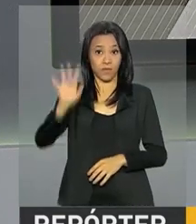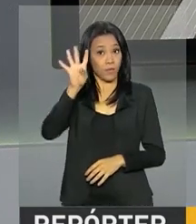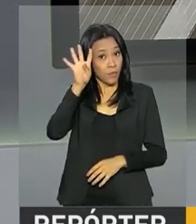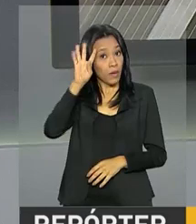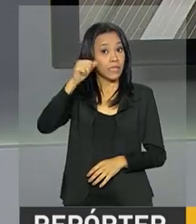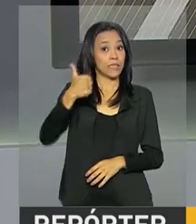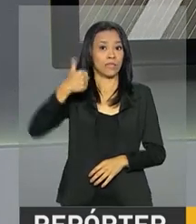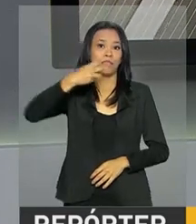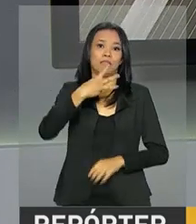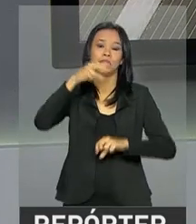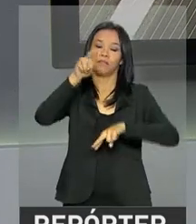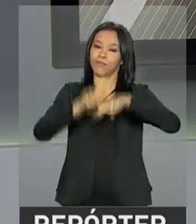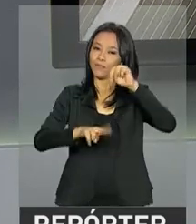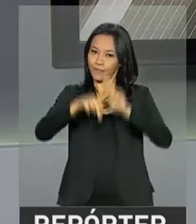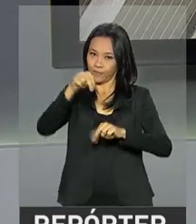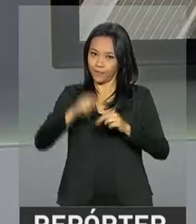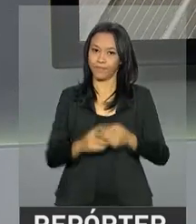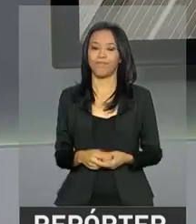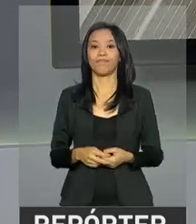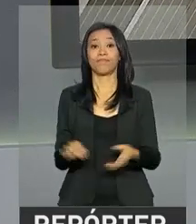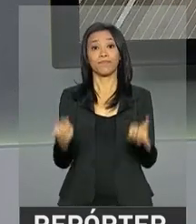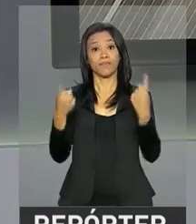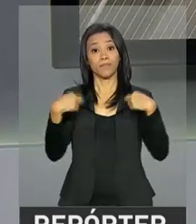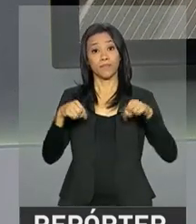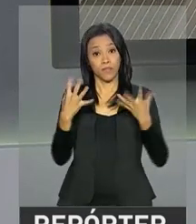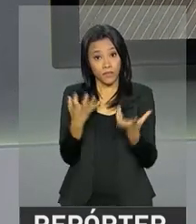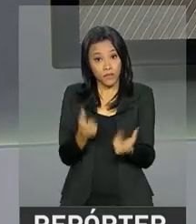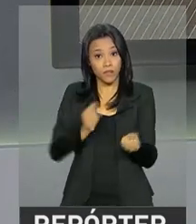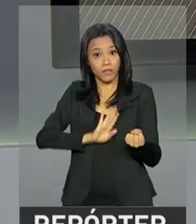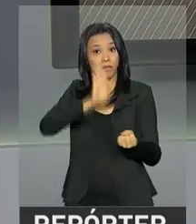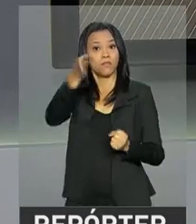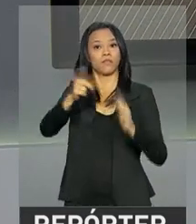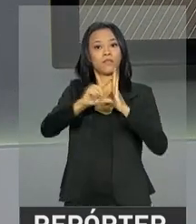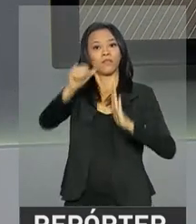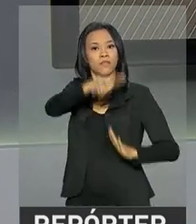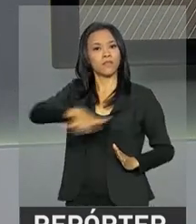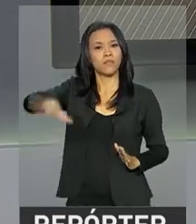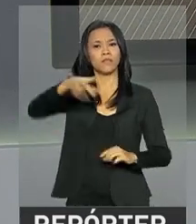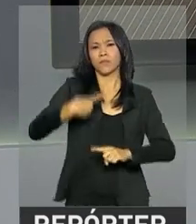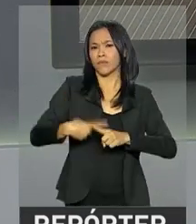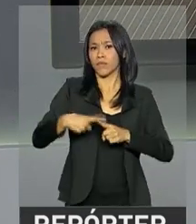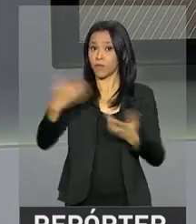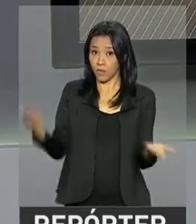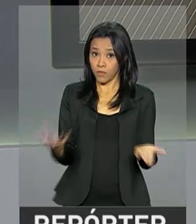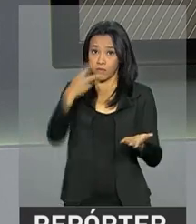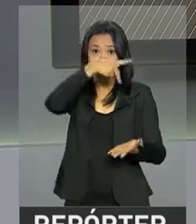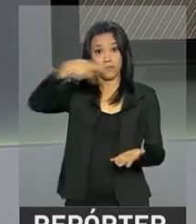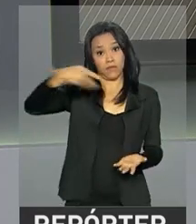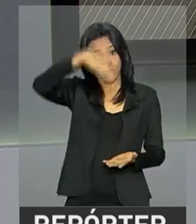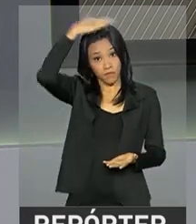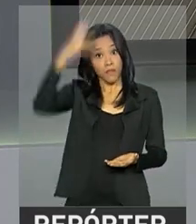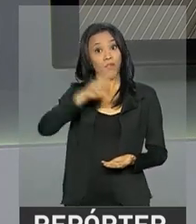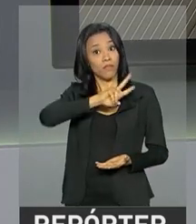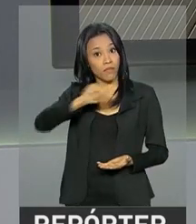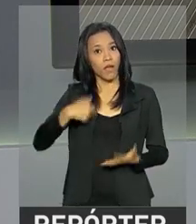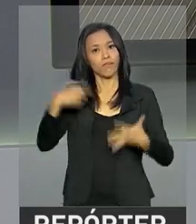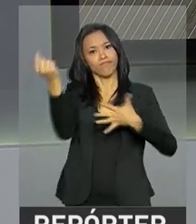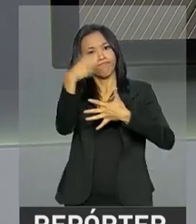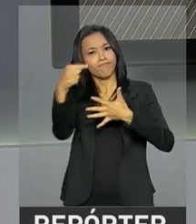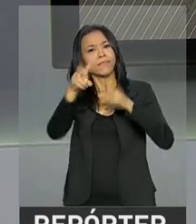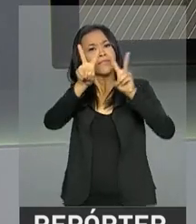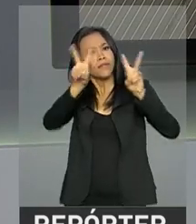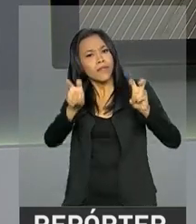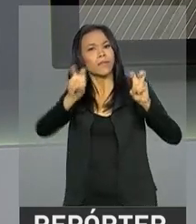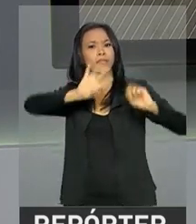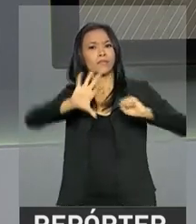quarta feira 13 de junho e vamos direto ao palácio do planalto porque hoje o presidente michel temer vai tratar de ações de segurança e também